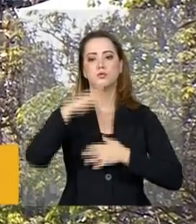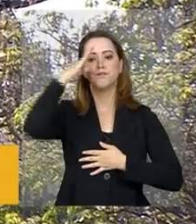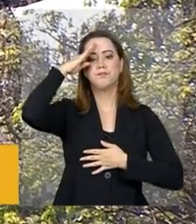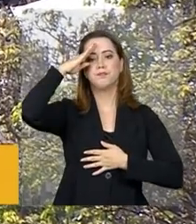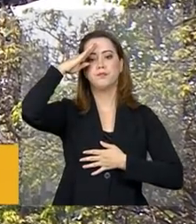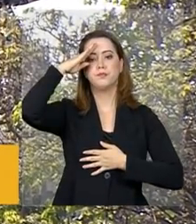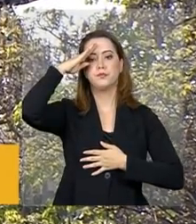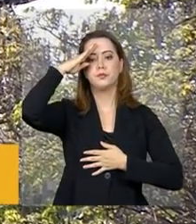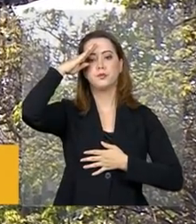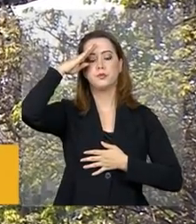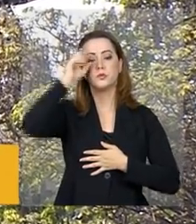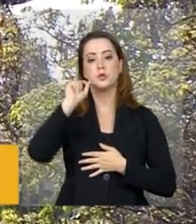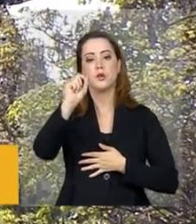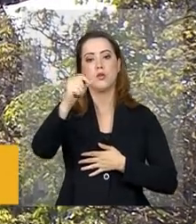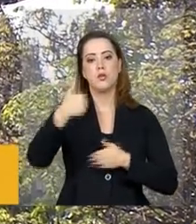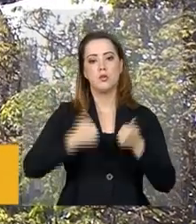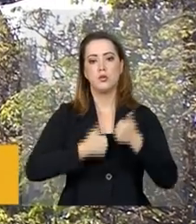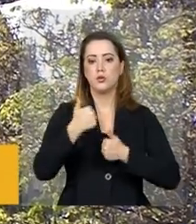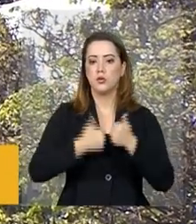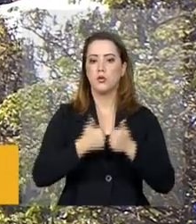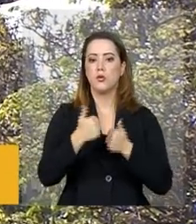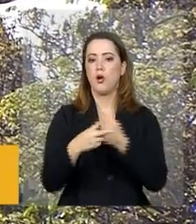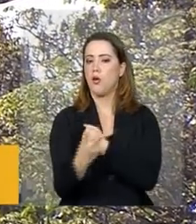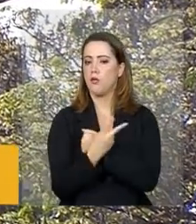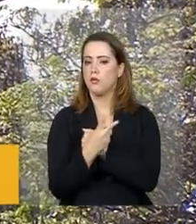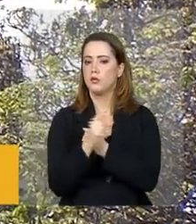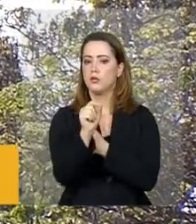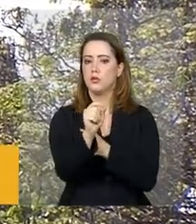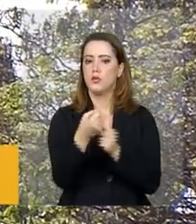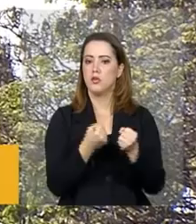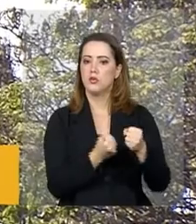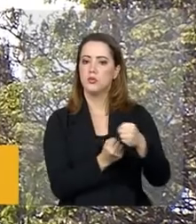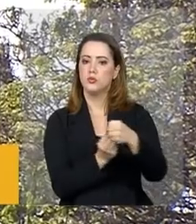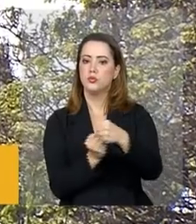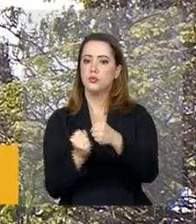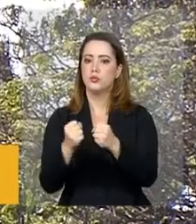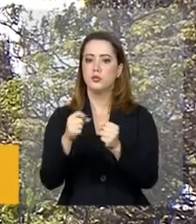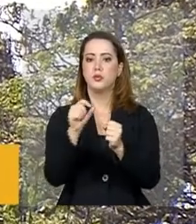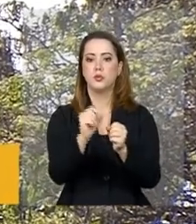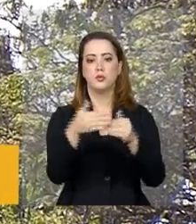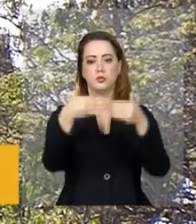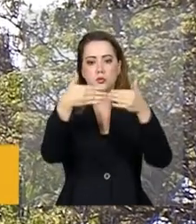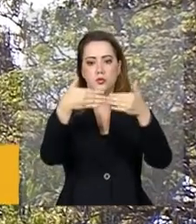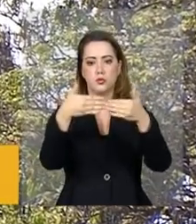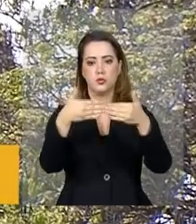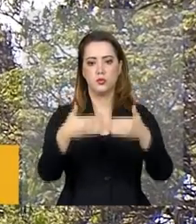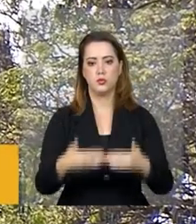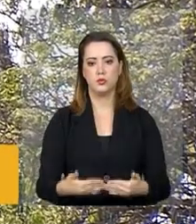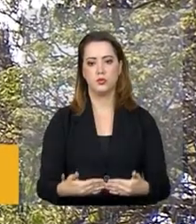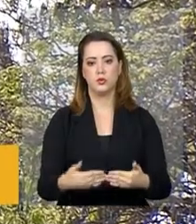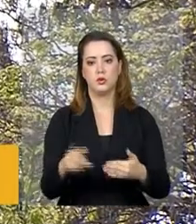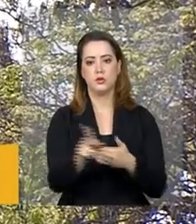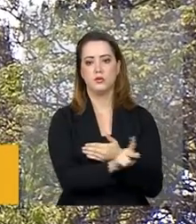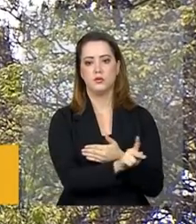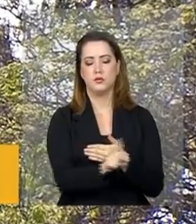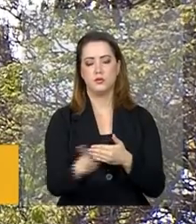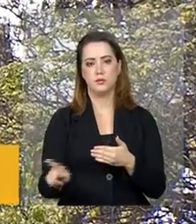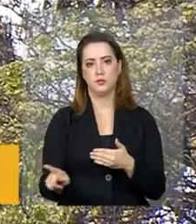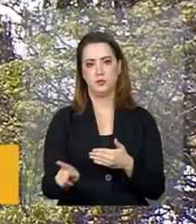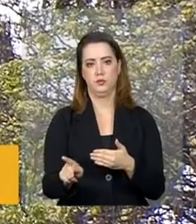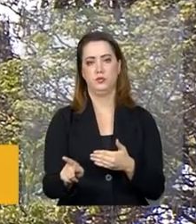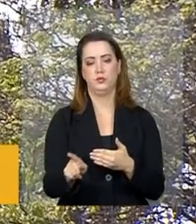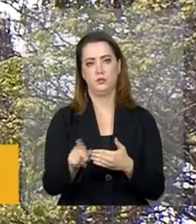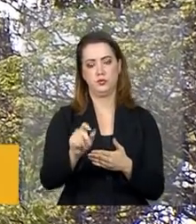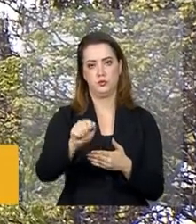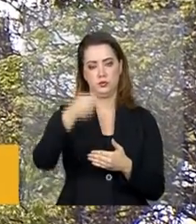está nesse carro de combate Guarani, o carro está fazendo a manobra agora para ele se posicionar, então, em frente ao